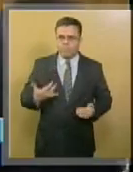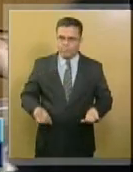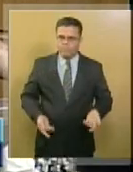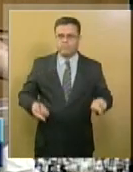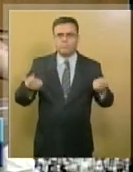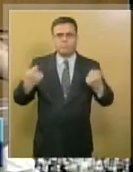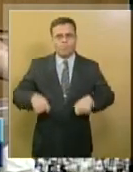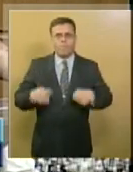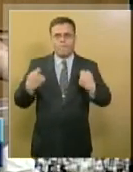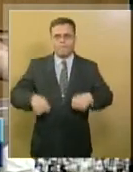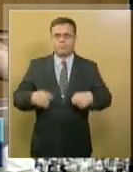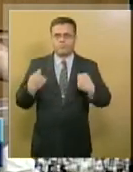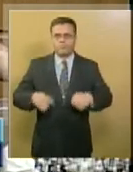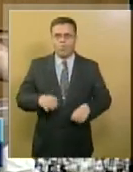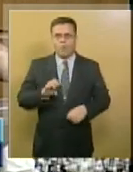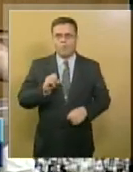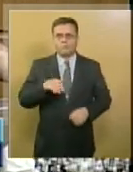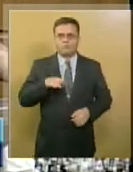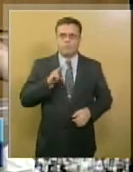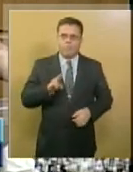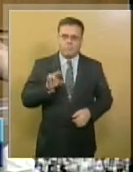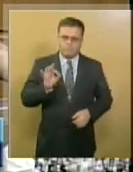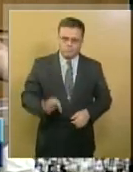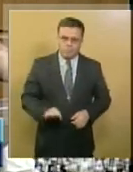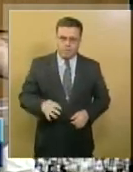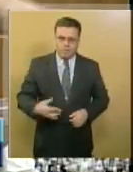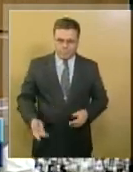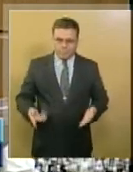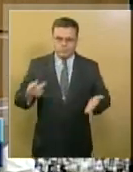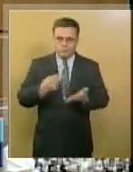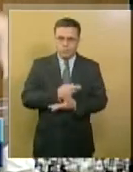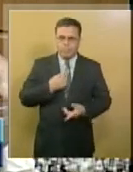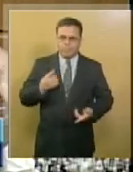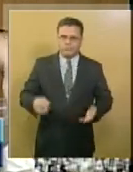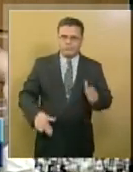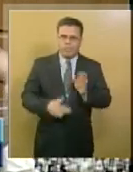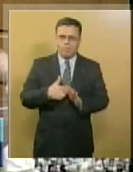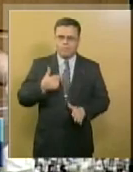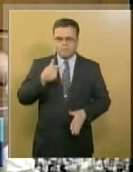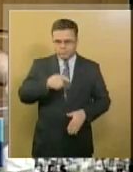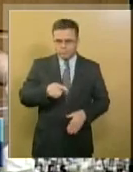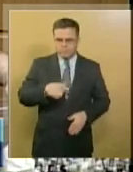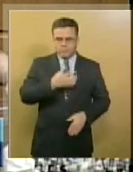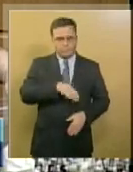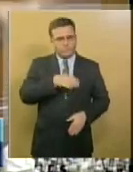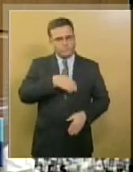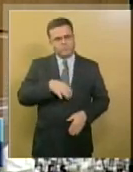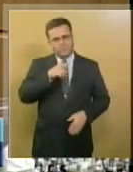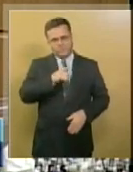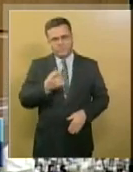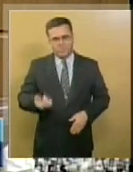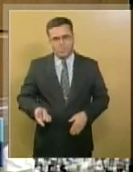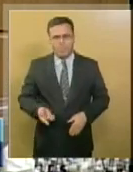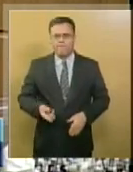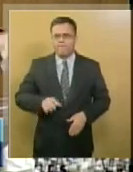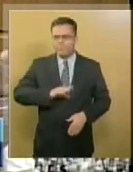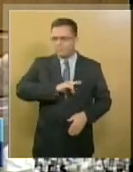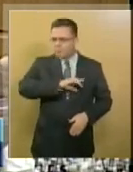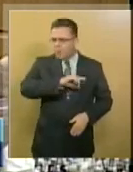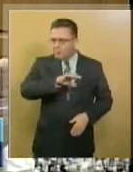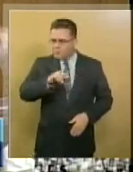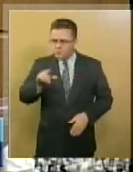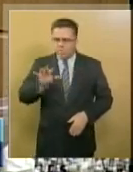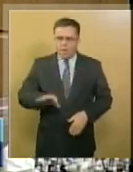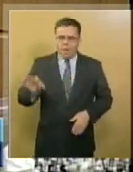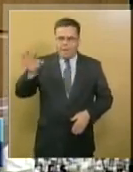Precisamos também de SAMU veterinário. Olha, castramóvel de Salvador, esse aí é o de Salvador. Temos por todas as partes do